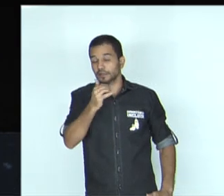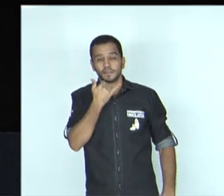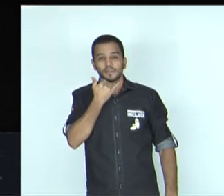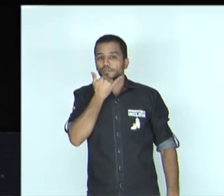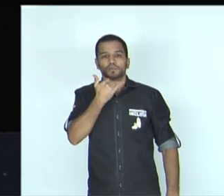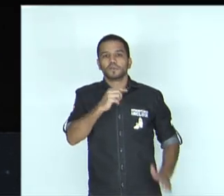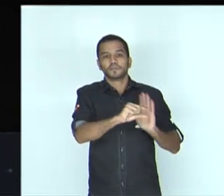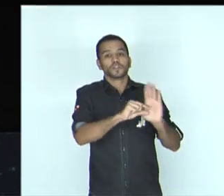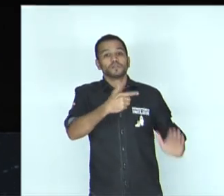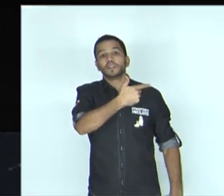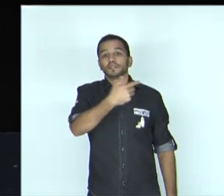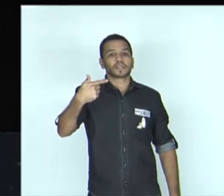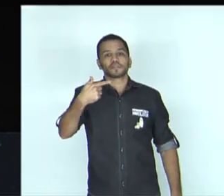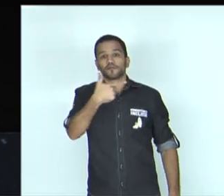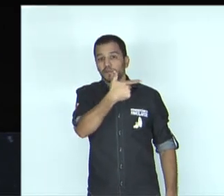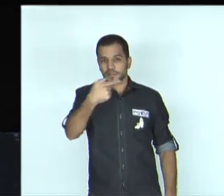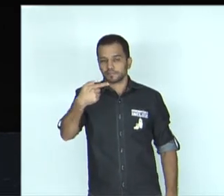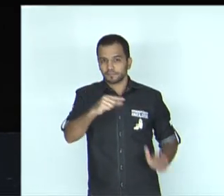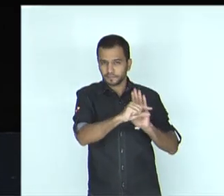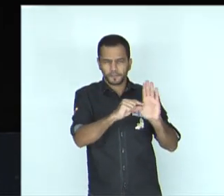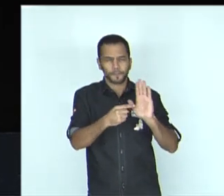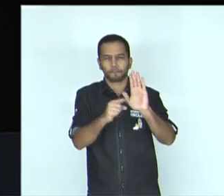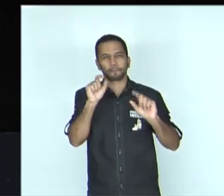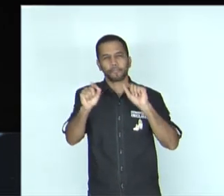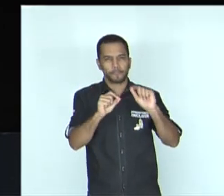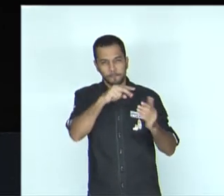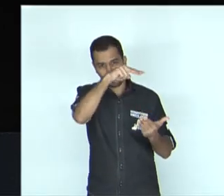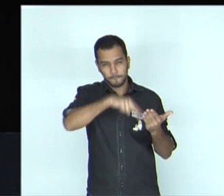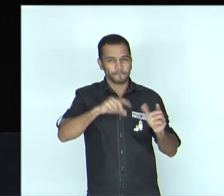Versículo 27. No versículo 27, nós lemos assim.